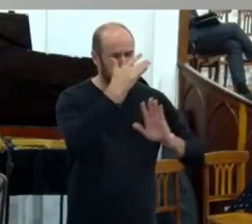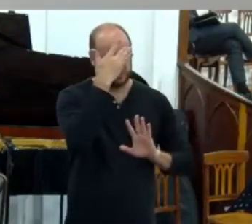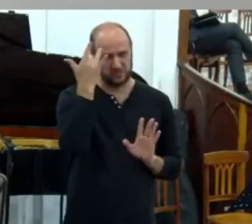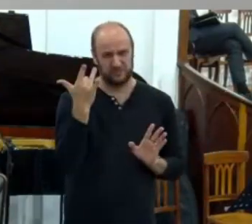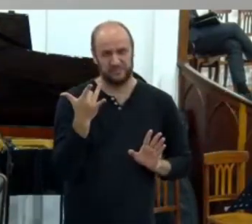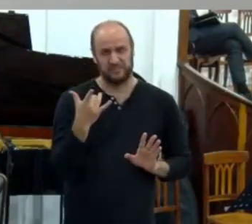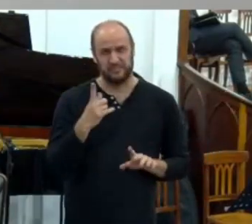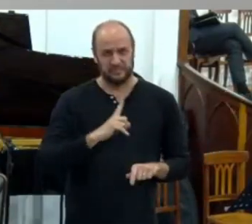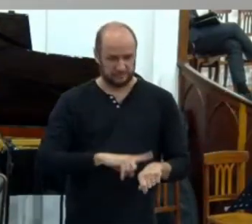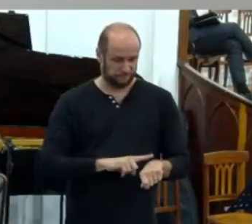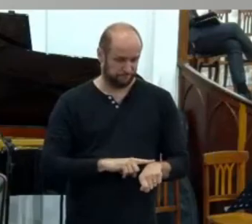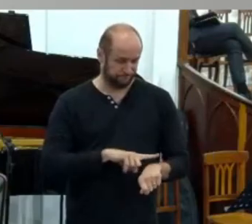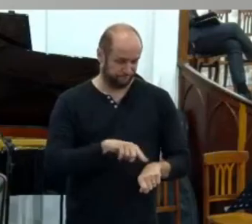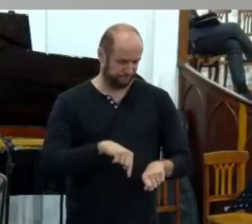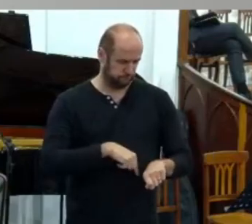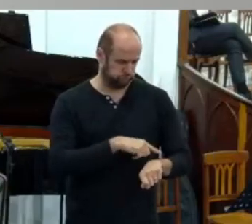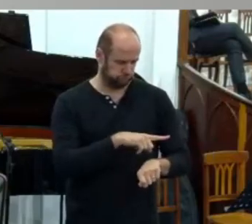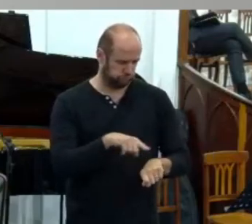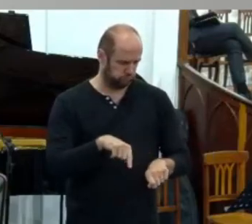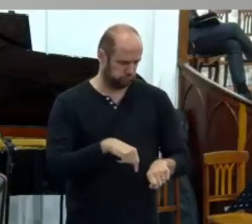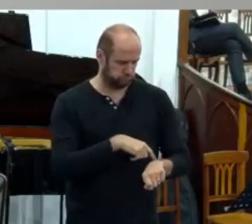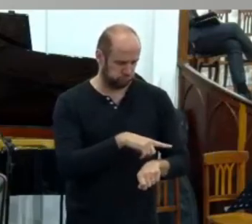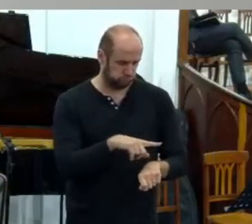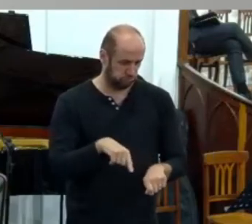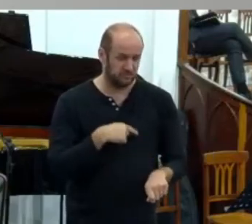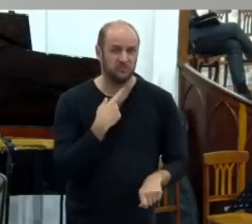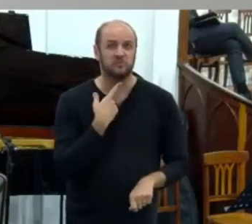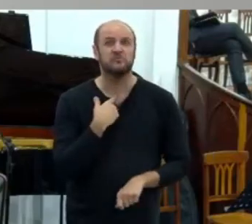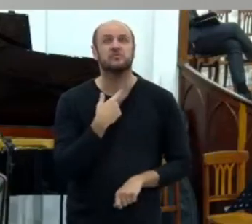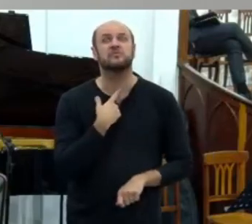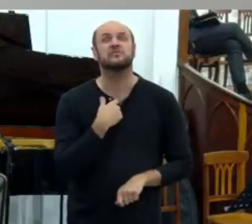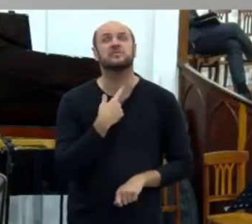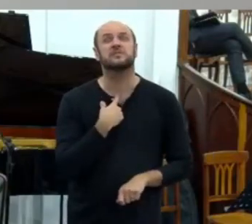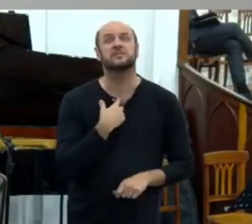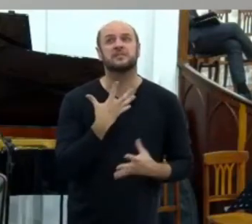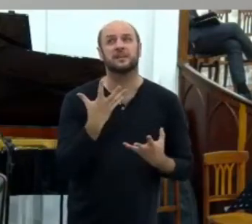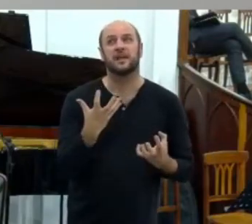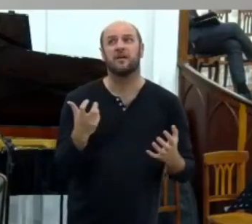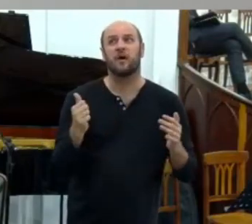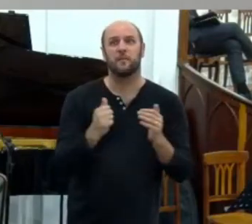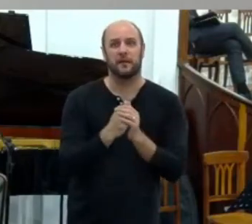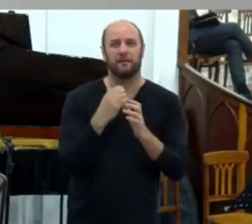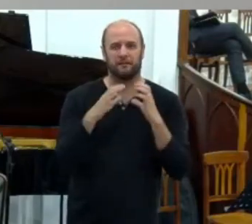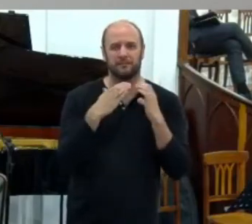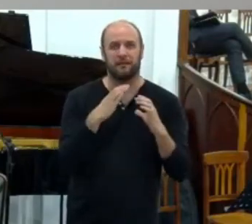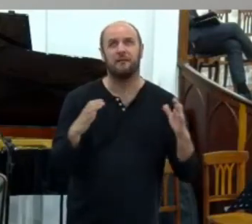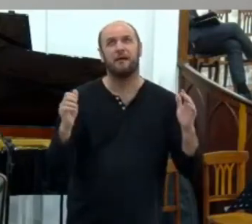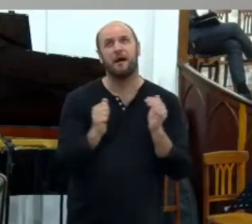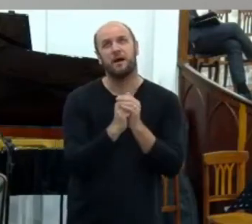incomodados pelo relógio, anseiam pelo tríplice amém.